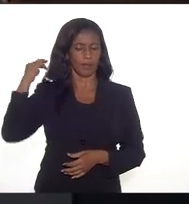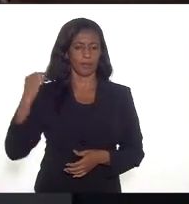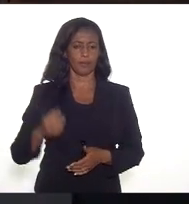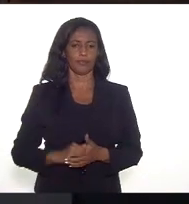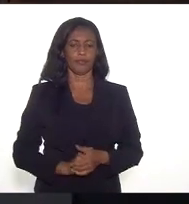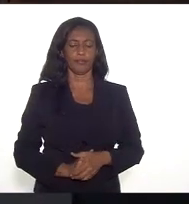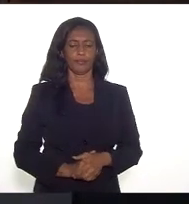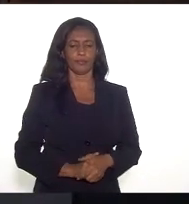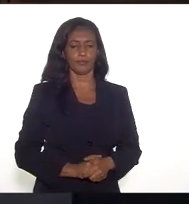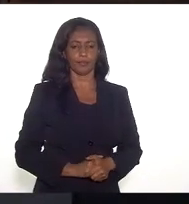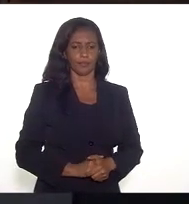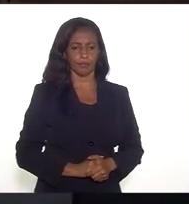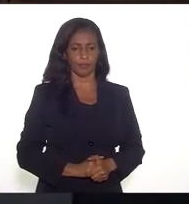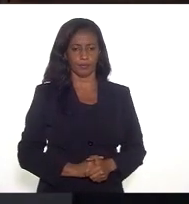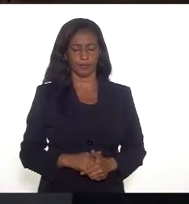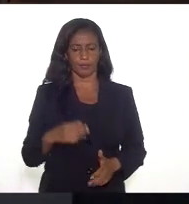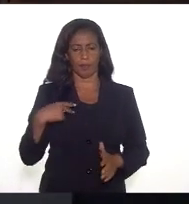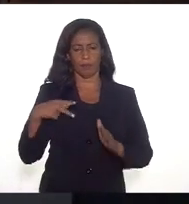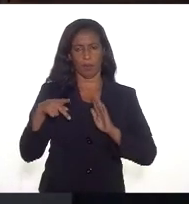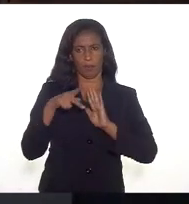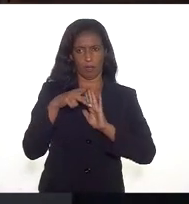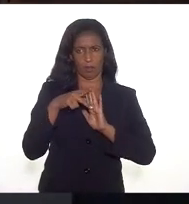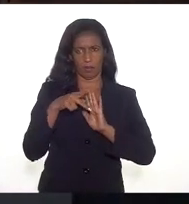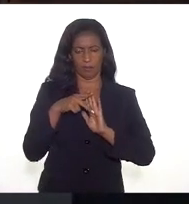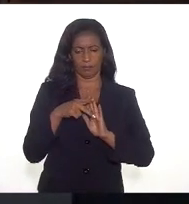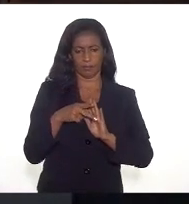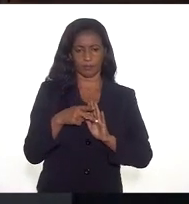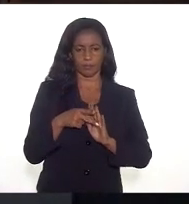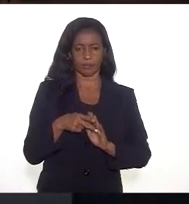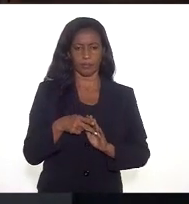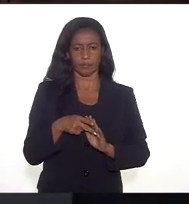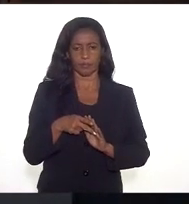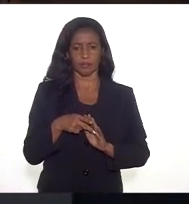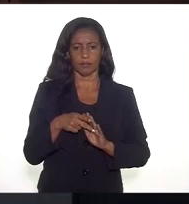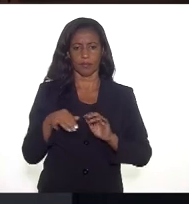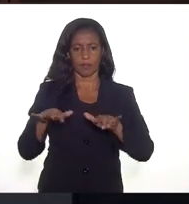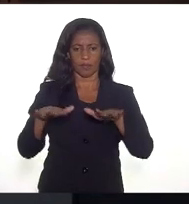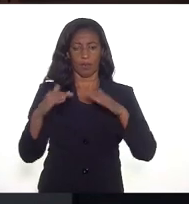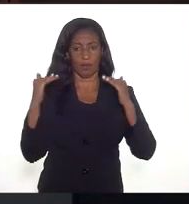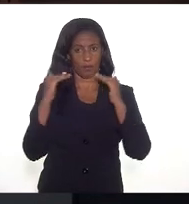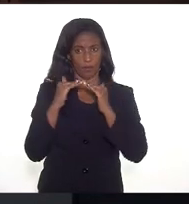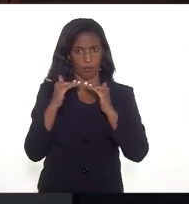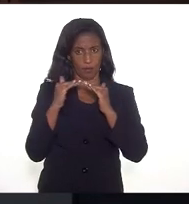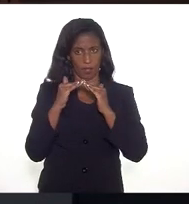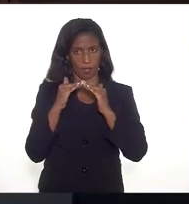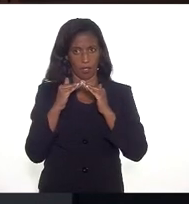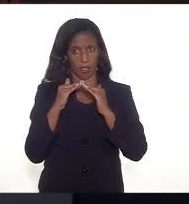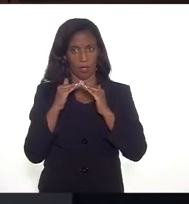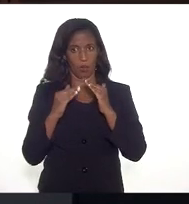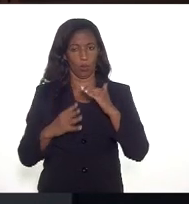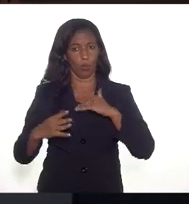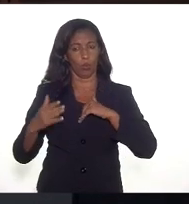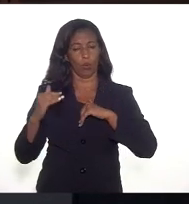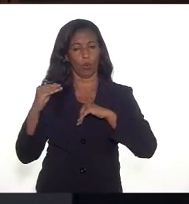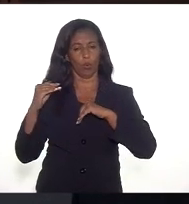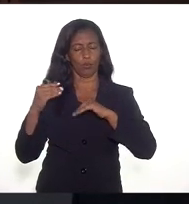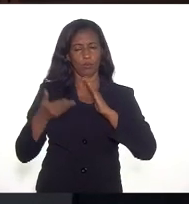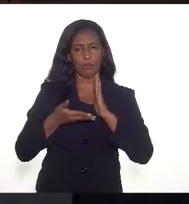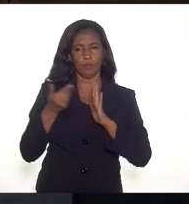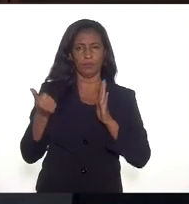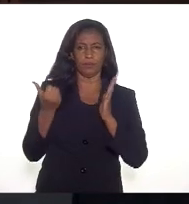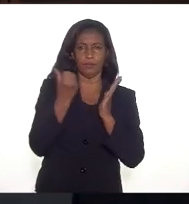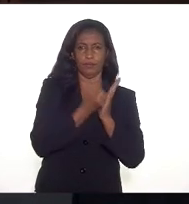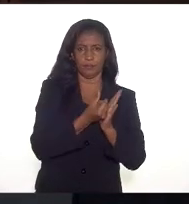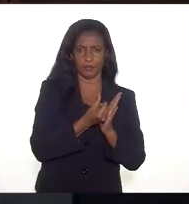emendas. Senhor presidente, o parecer às emendas de plenário. Favorável com subemenda à emenda 6,